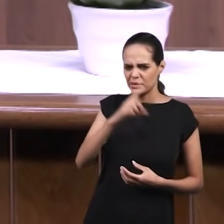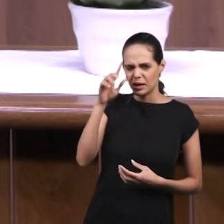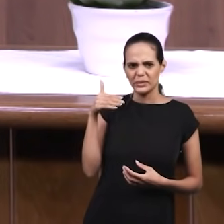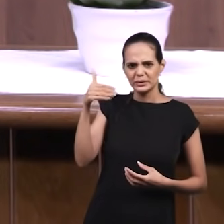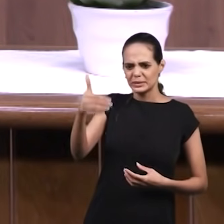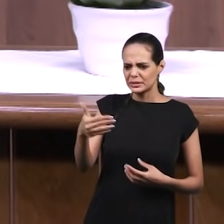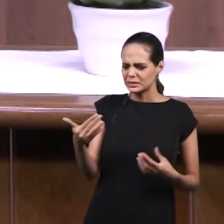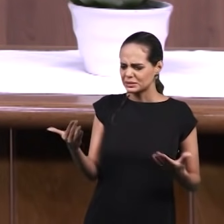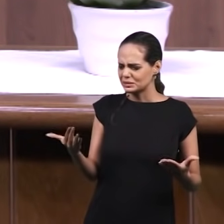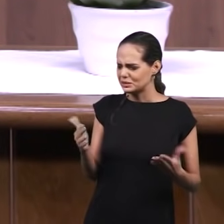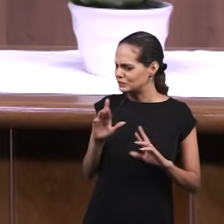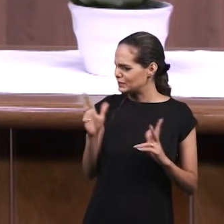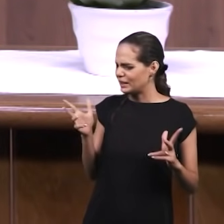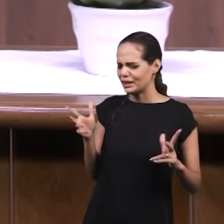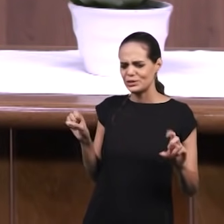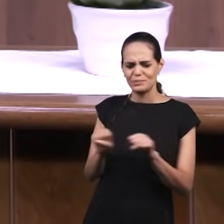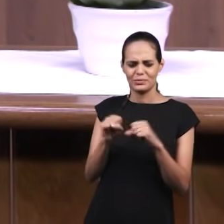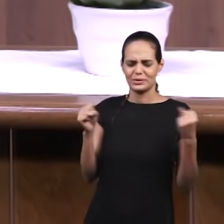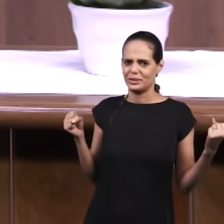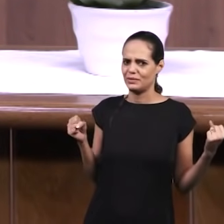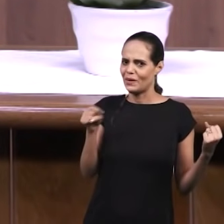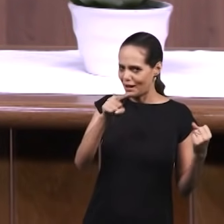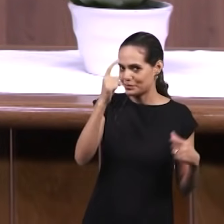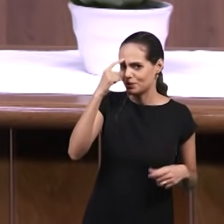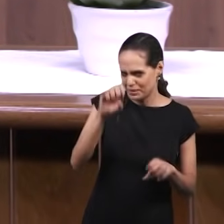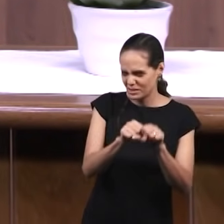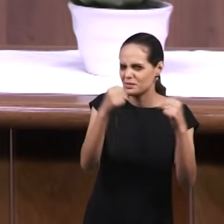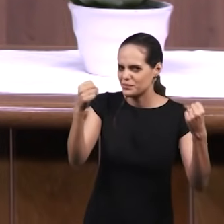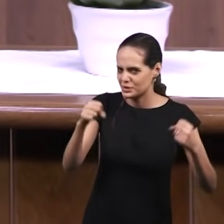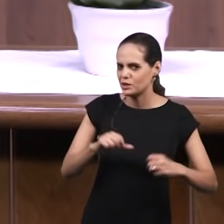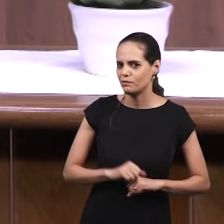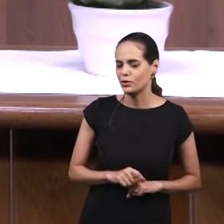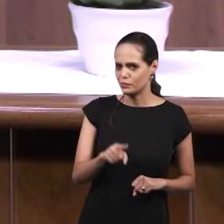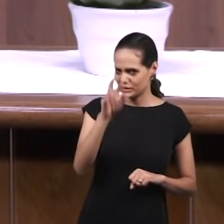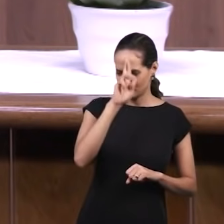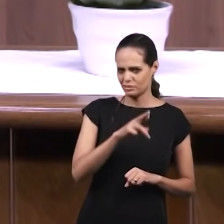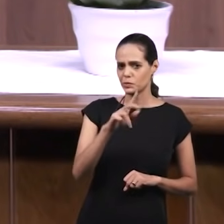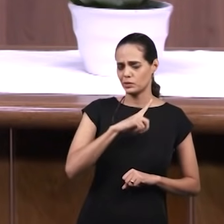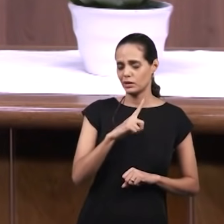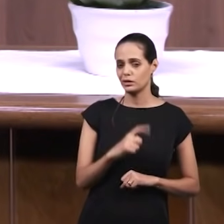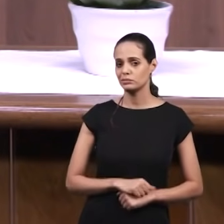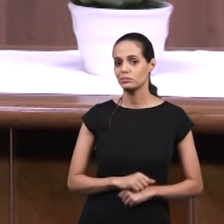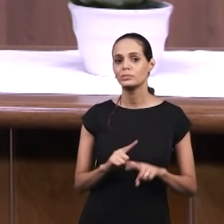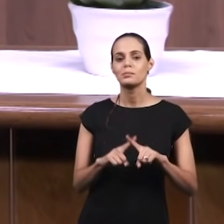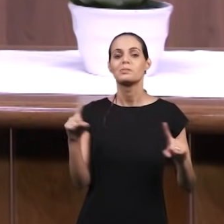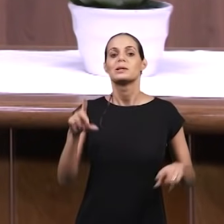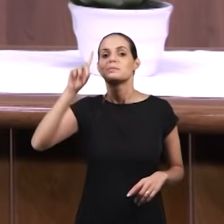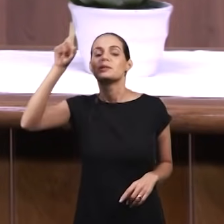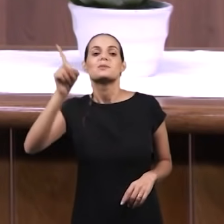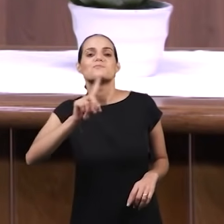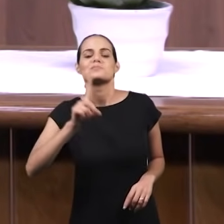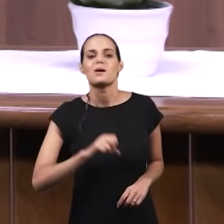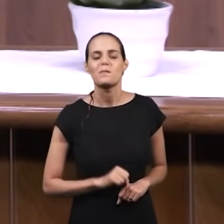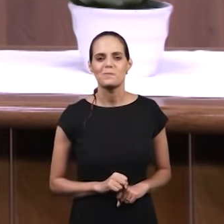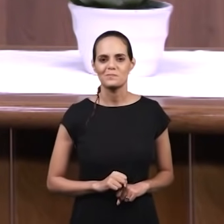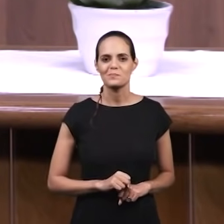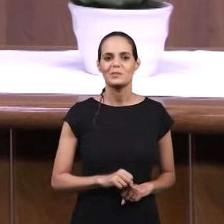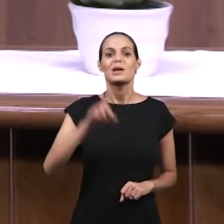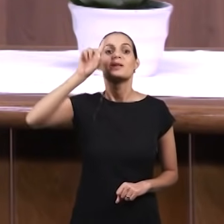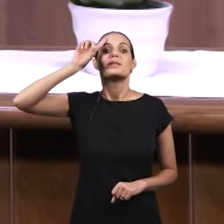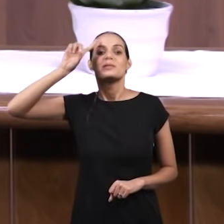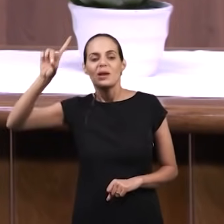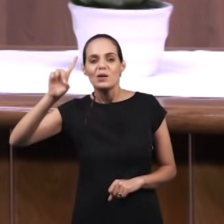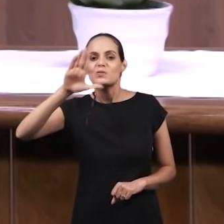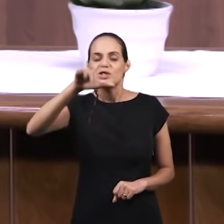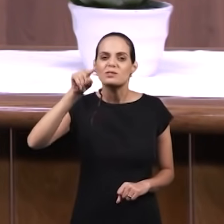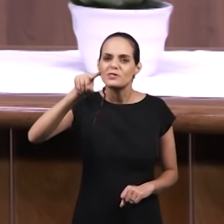uma vida diferente que eu vivo. Para você é, e você tem toda a razão, mas para Deus não. Deus te